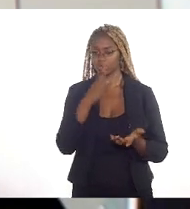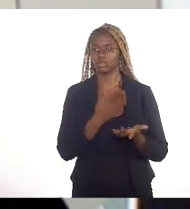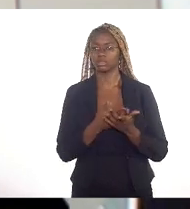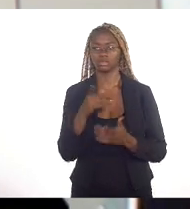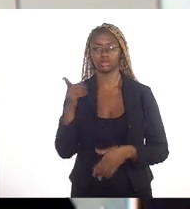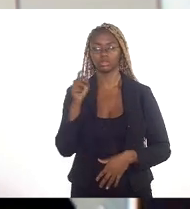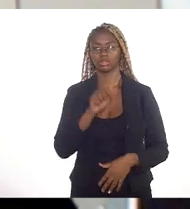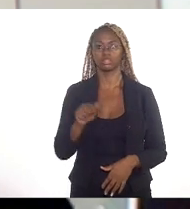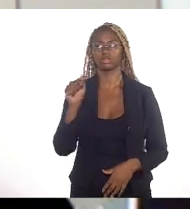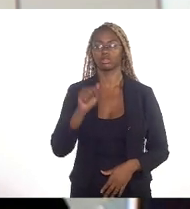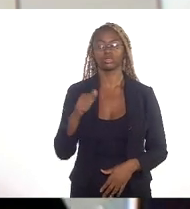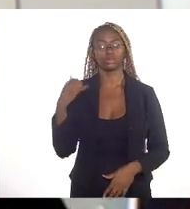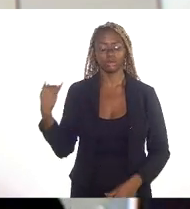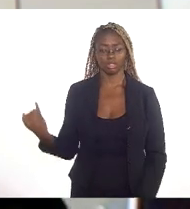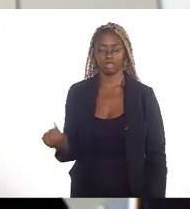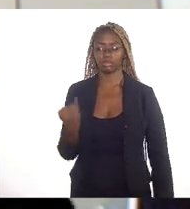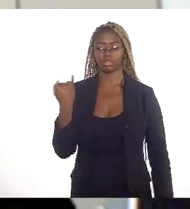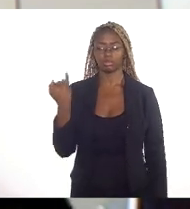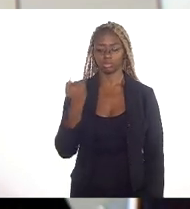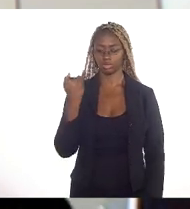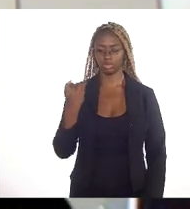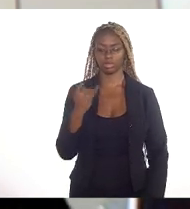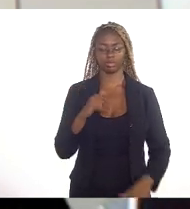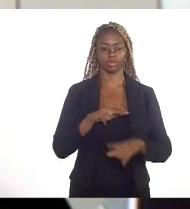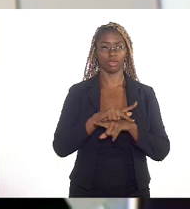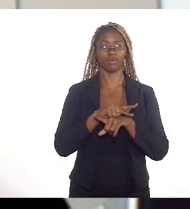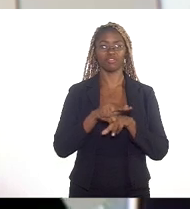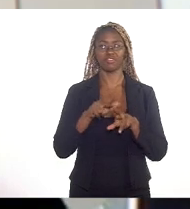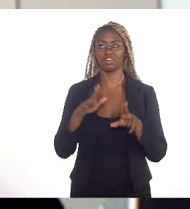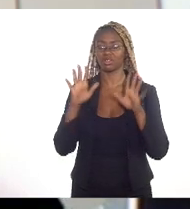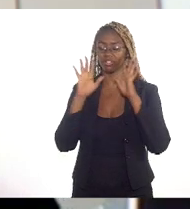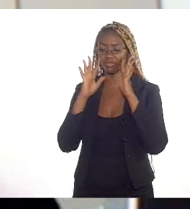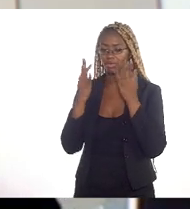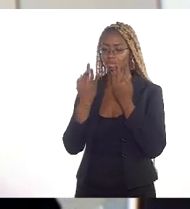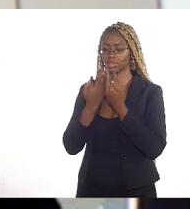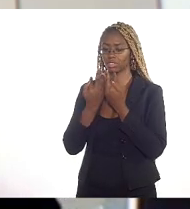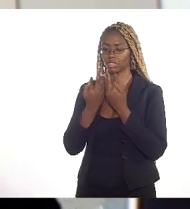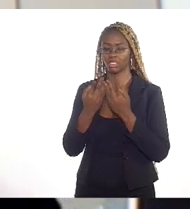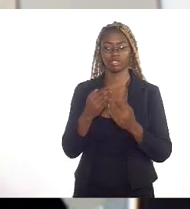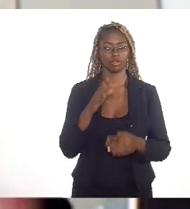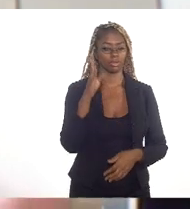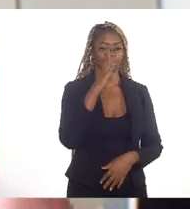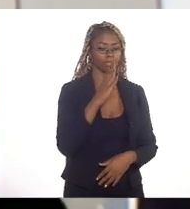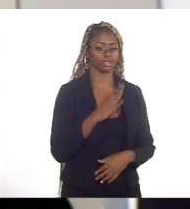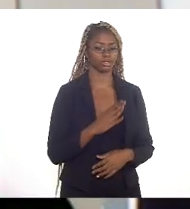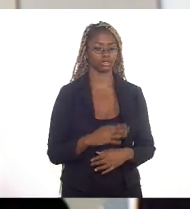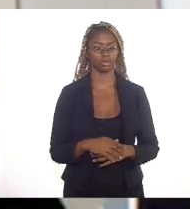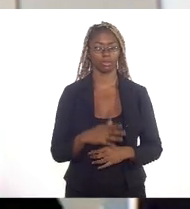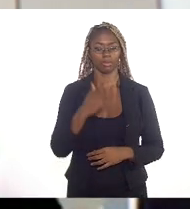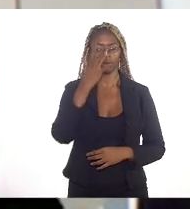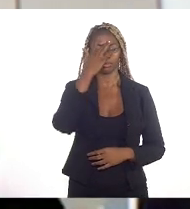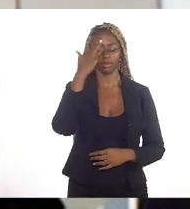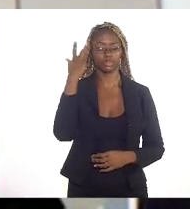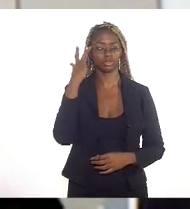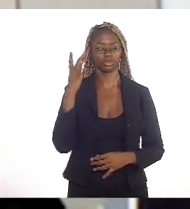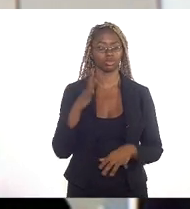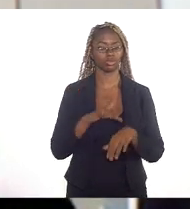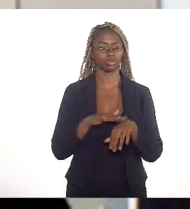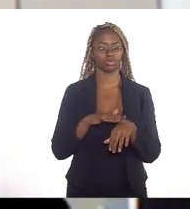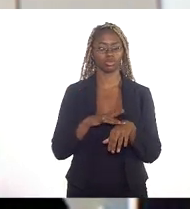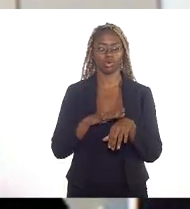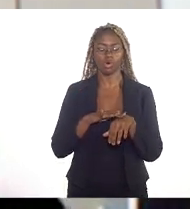é algo muito importante para muitas famílias do Brasil, de pessoas com síndromes raras, com doenças autoimunes,